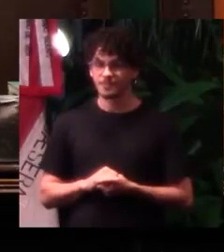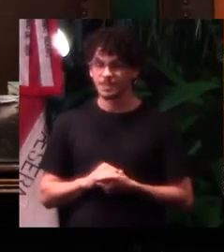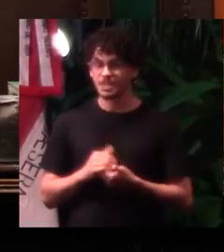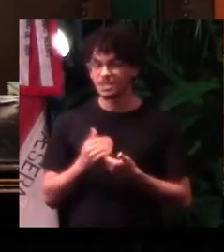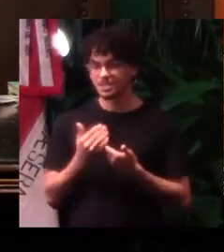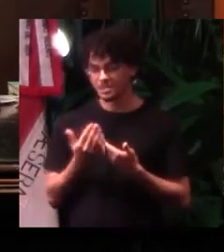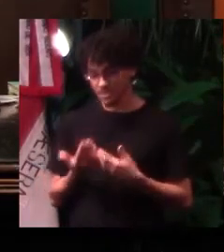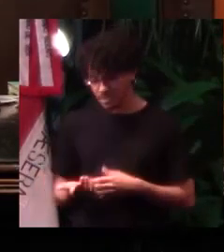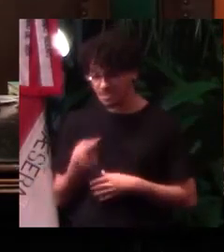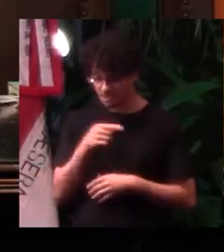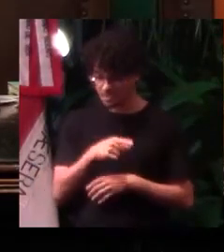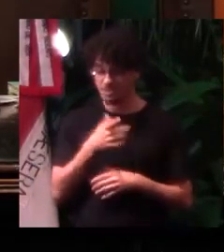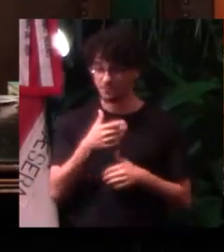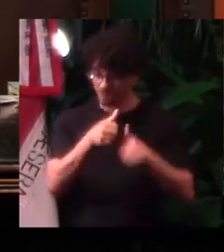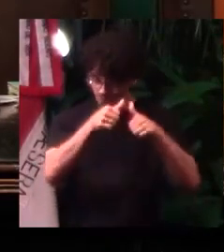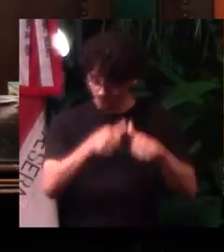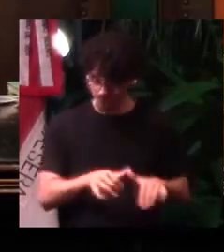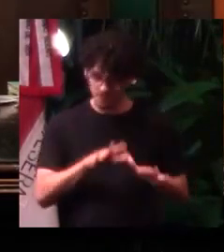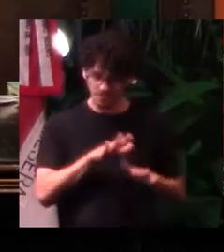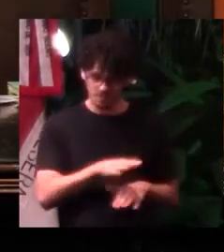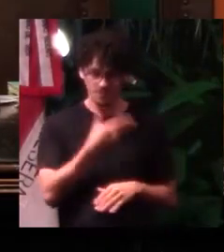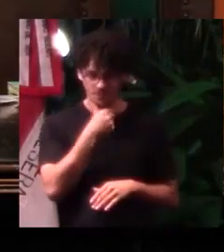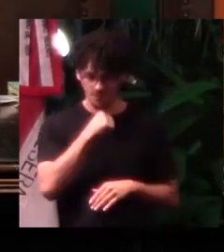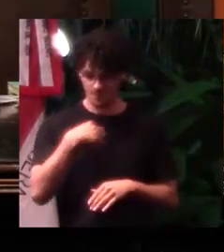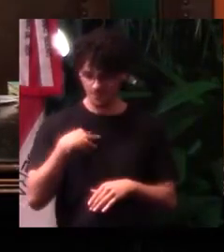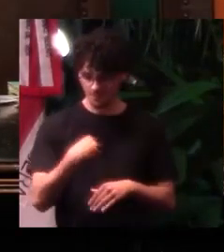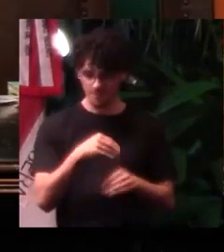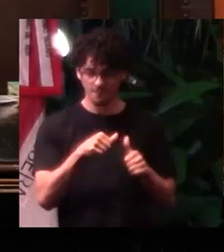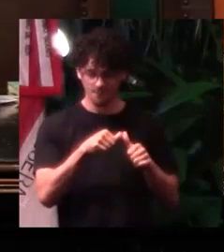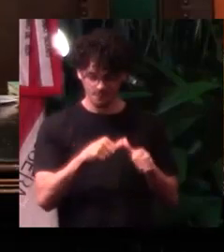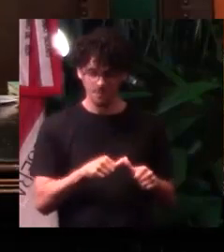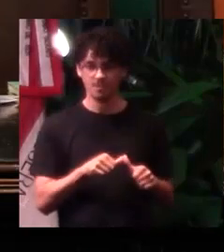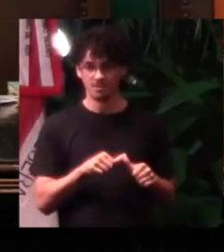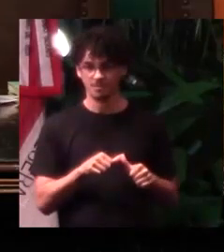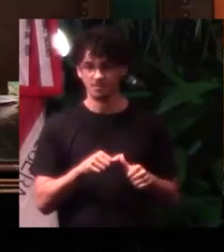E ele fica, não é?